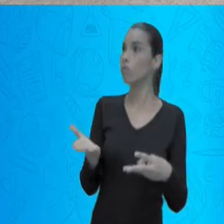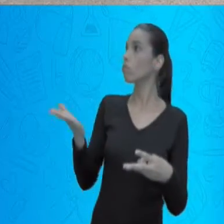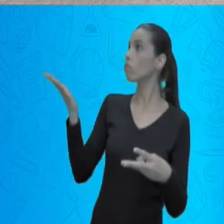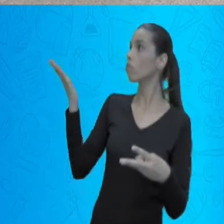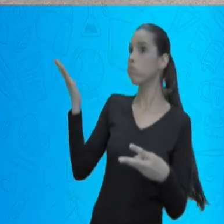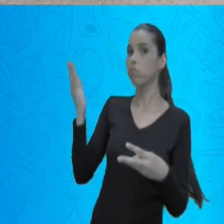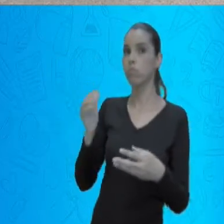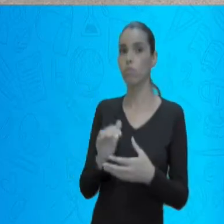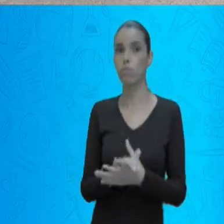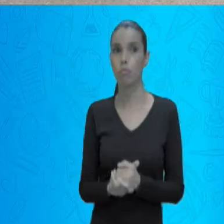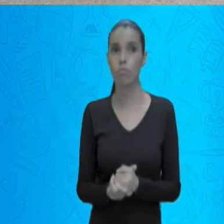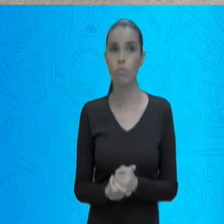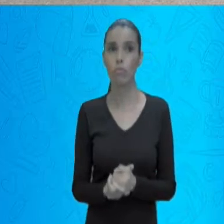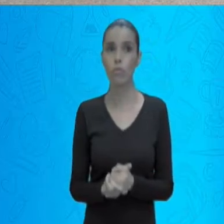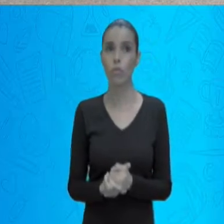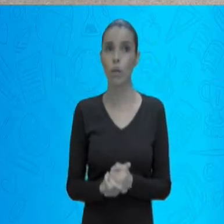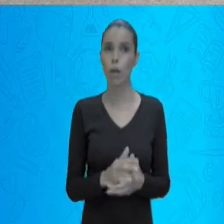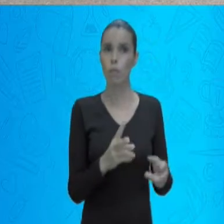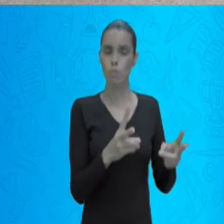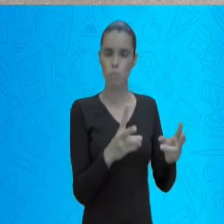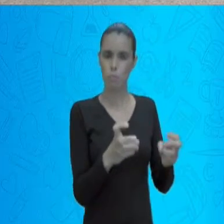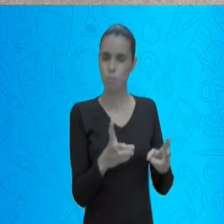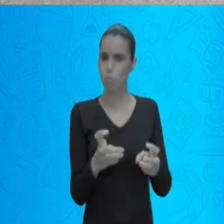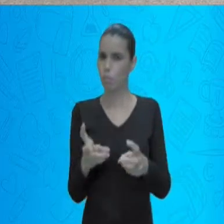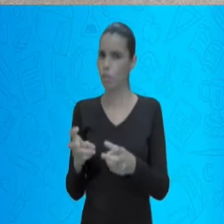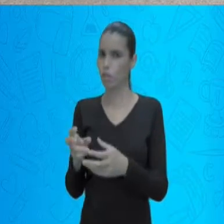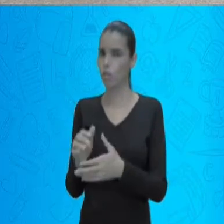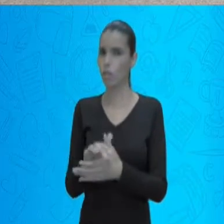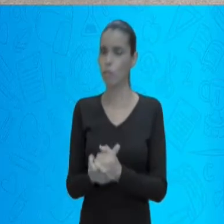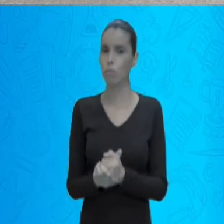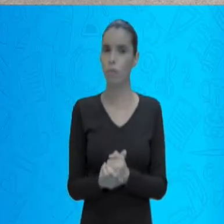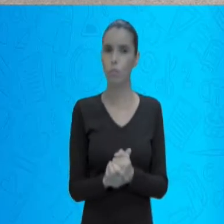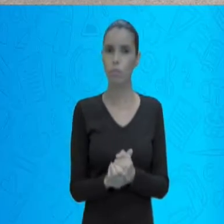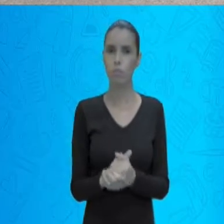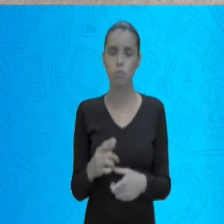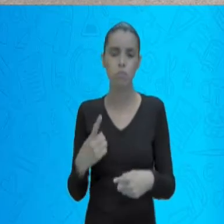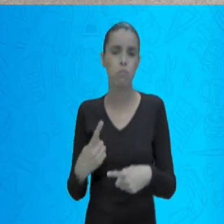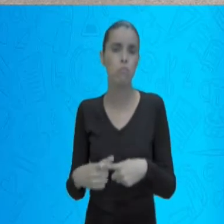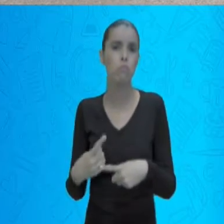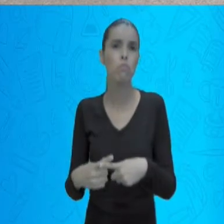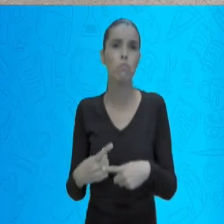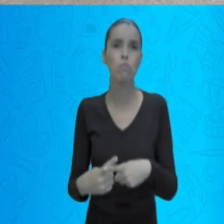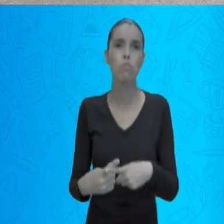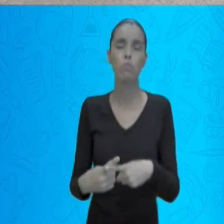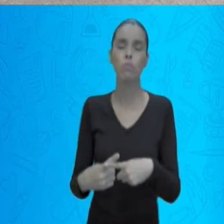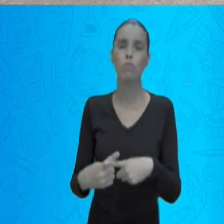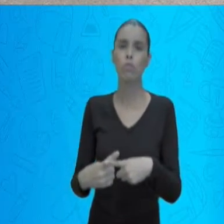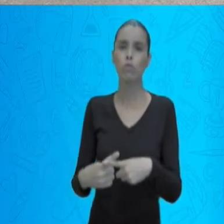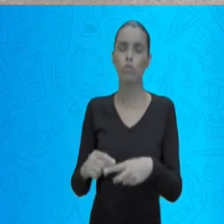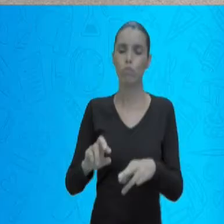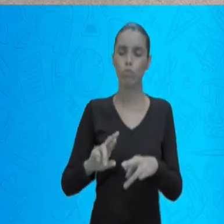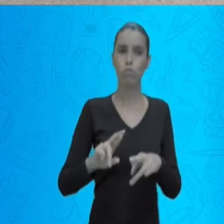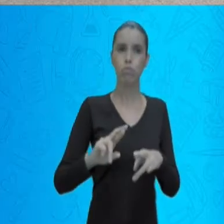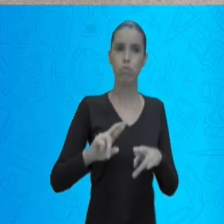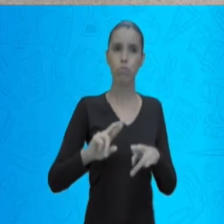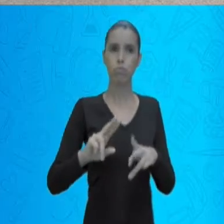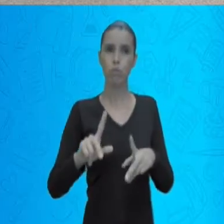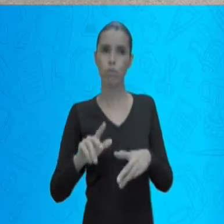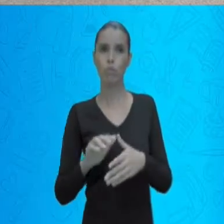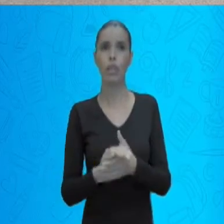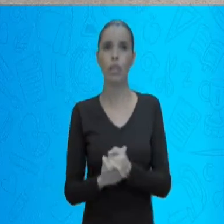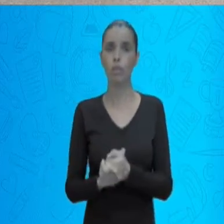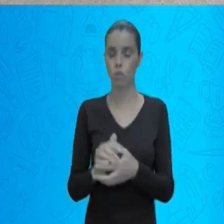aquilo ali não tá legal não. Você saberia me dizer por quê? Temos